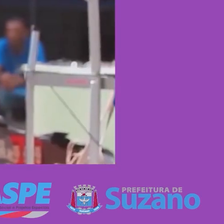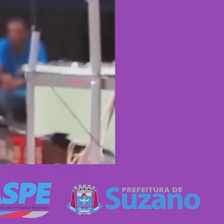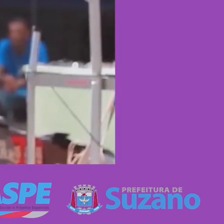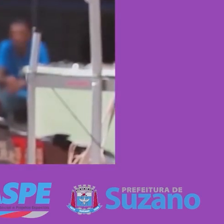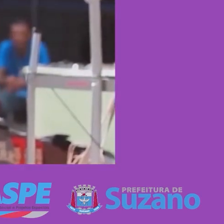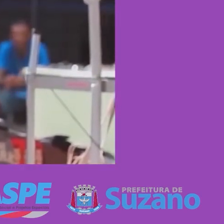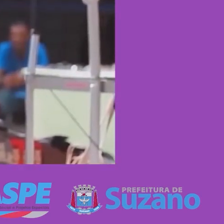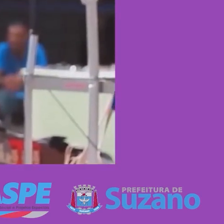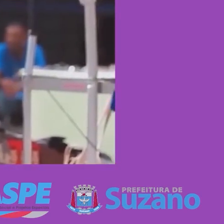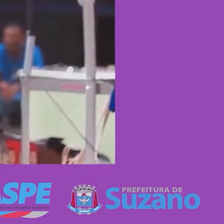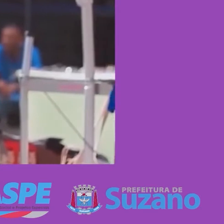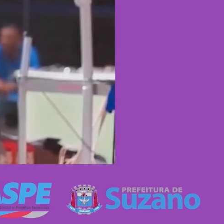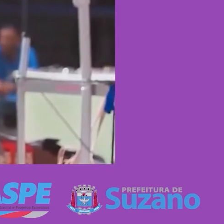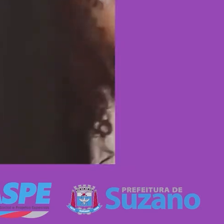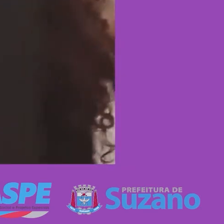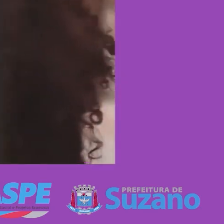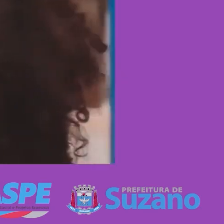Nos apaixonamos.